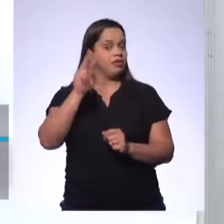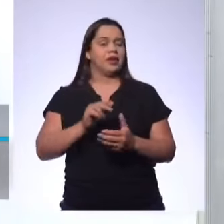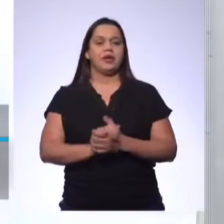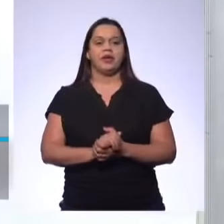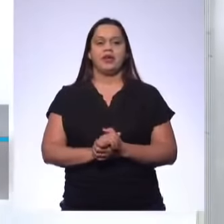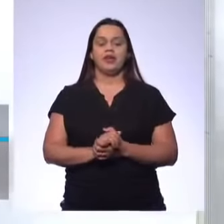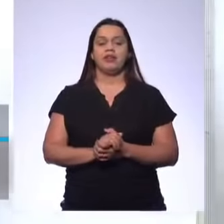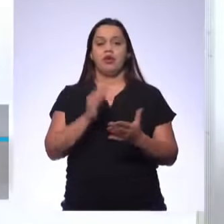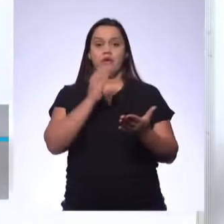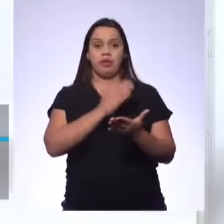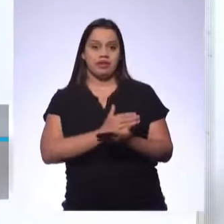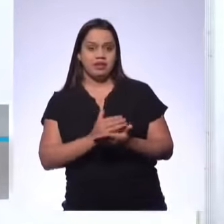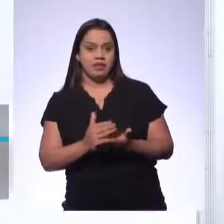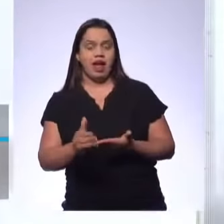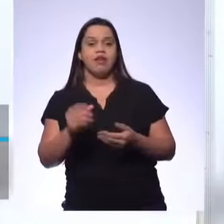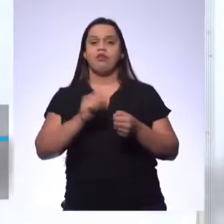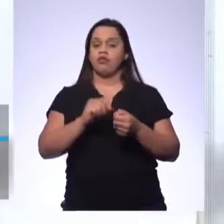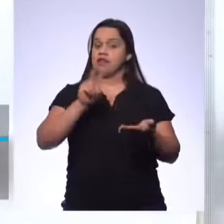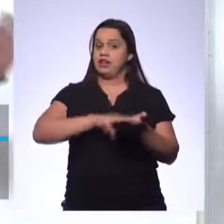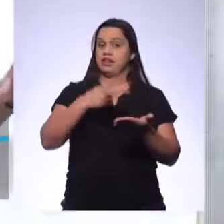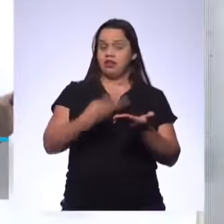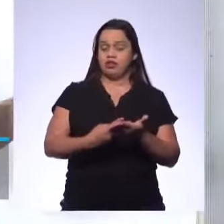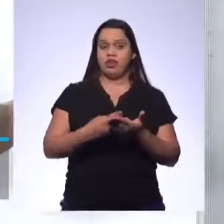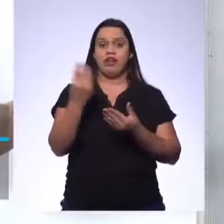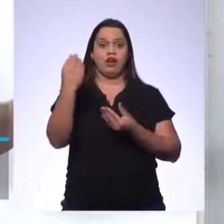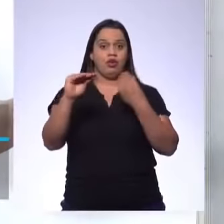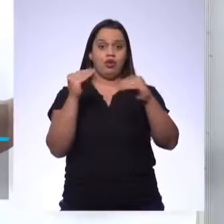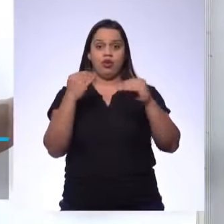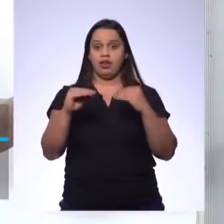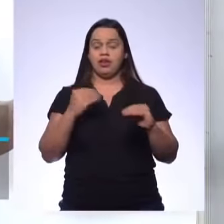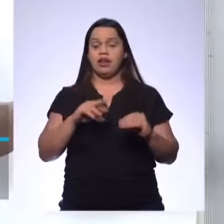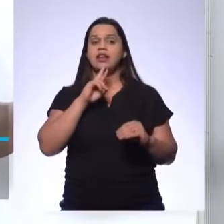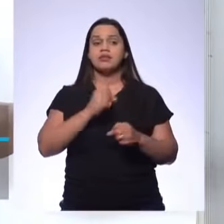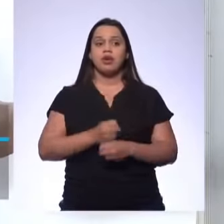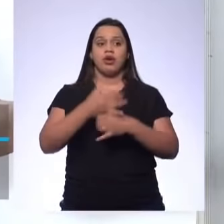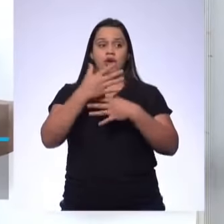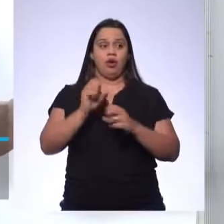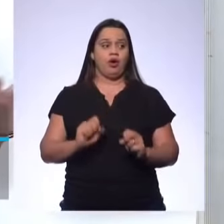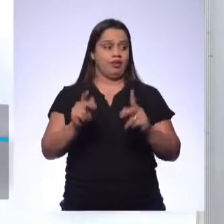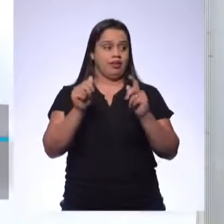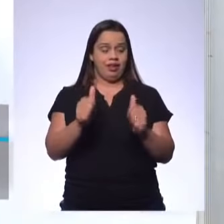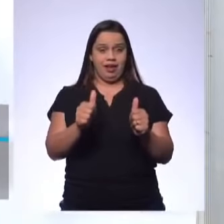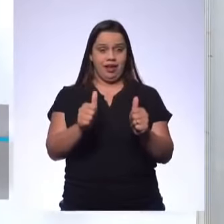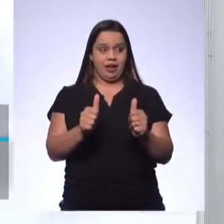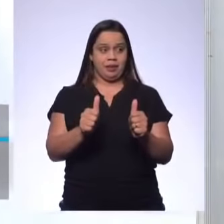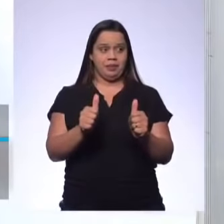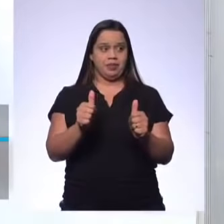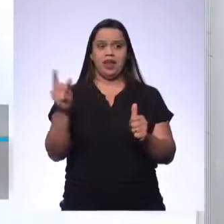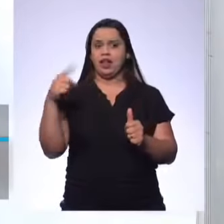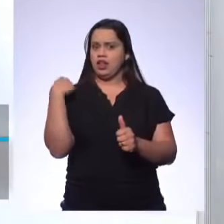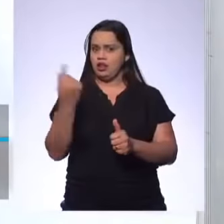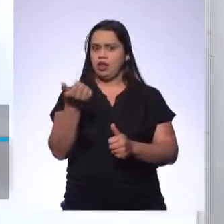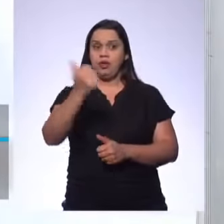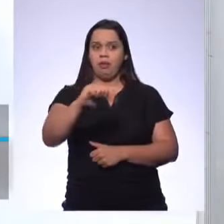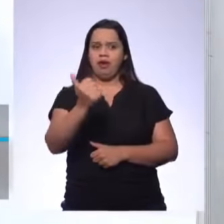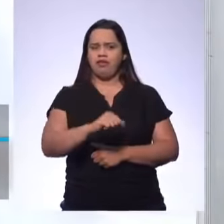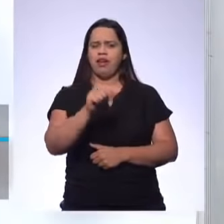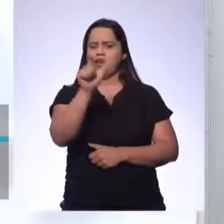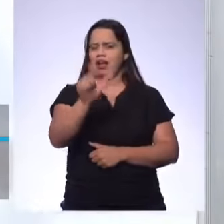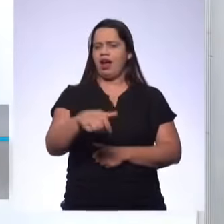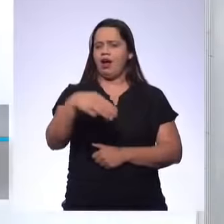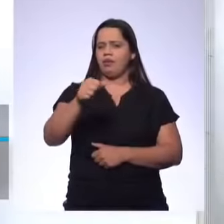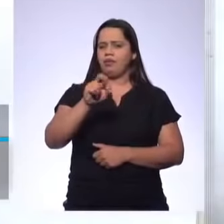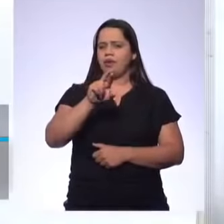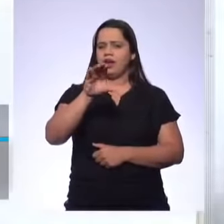vai dar ali, eu vou fazer a tradução e você vai colocando a resposta ali no chat, tá bom? E a gente, vamos avaliar o Marcos. Hoje o Marcos